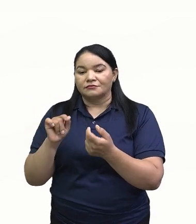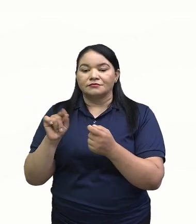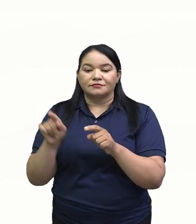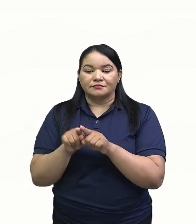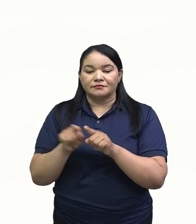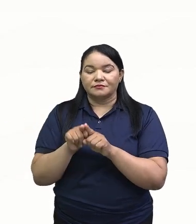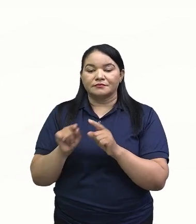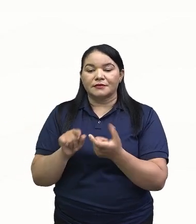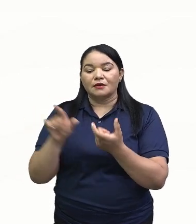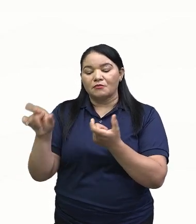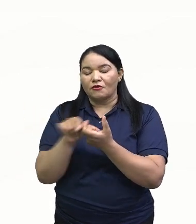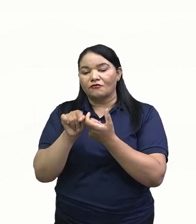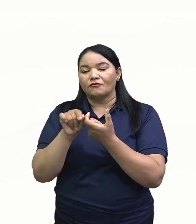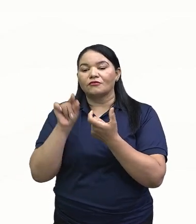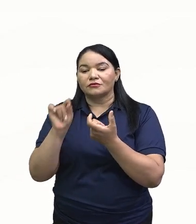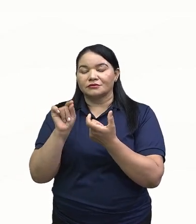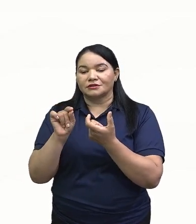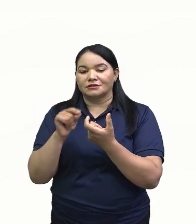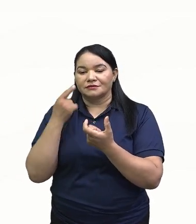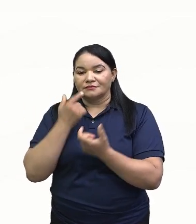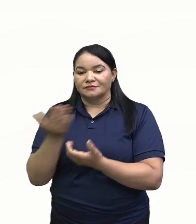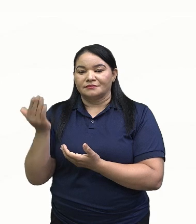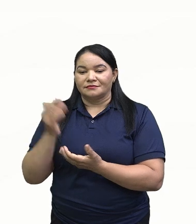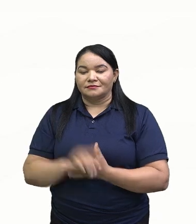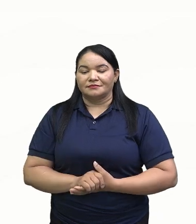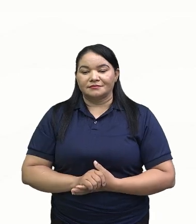nova palavra, tem